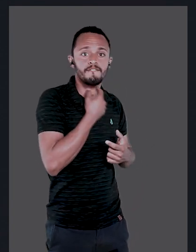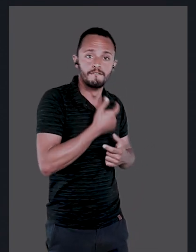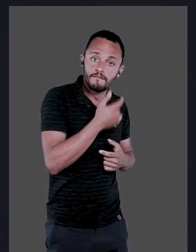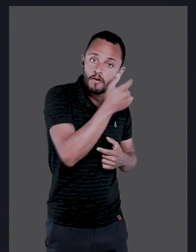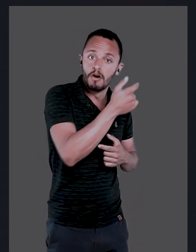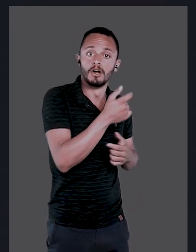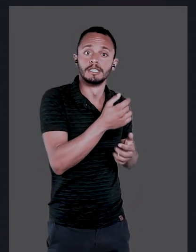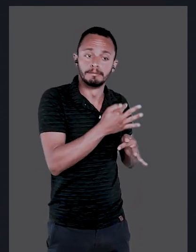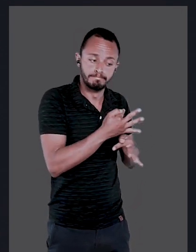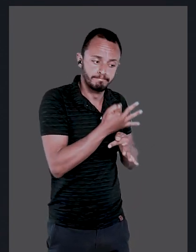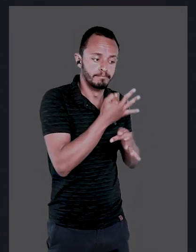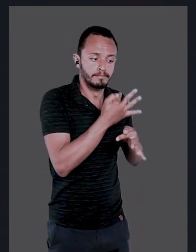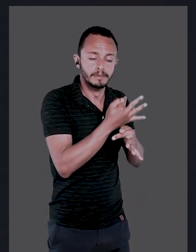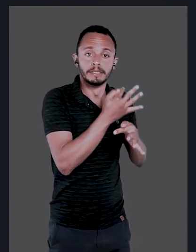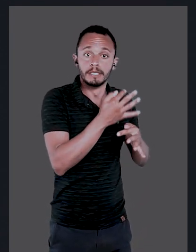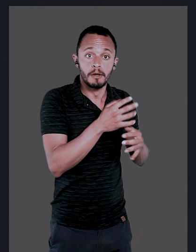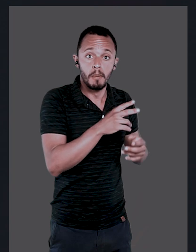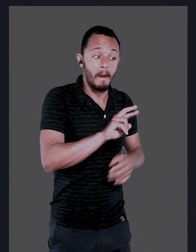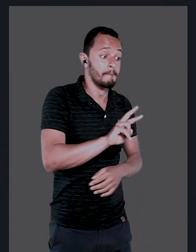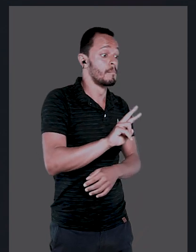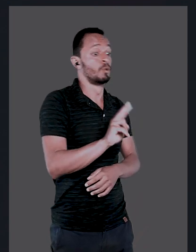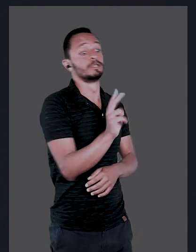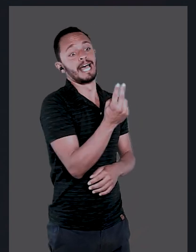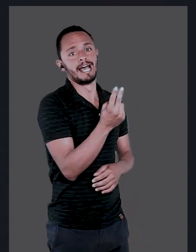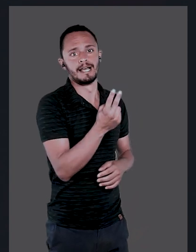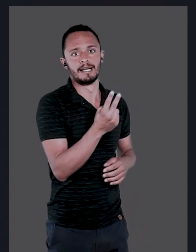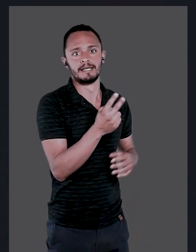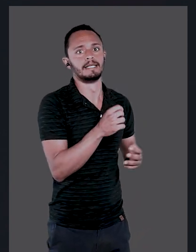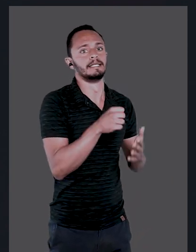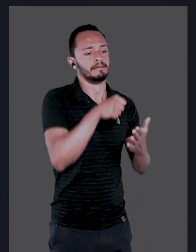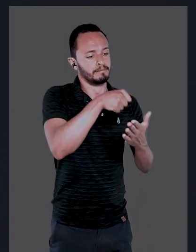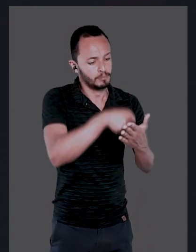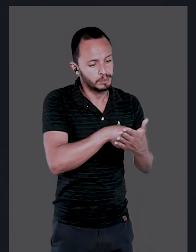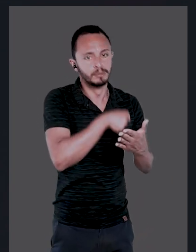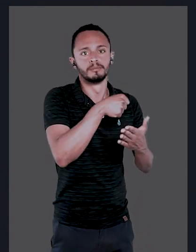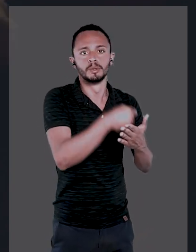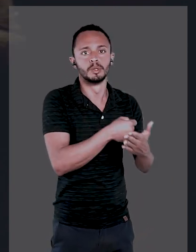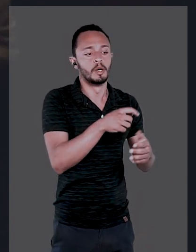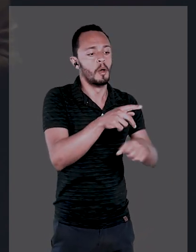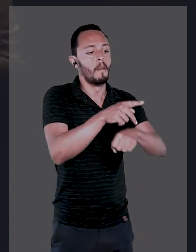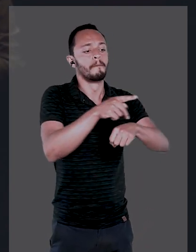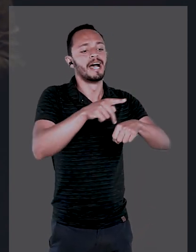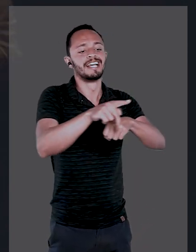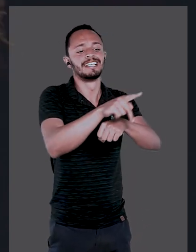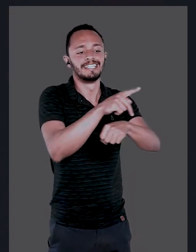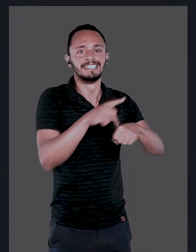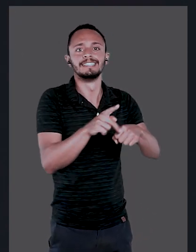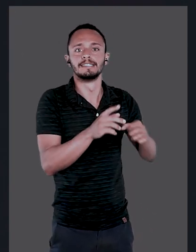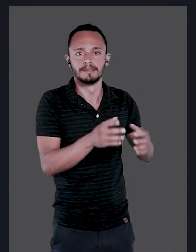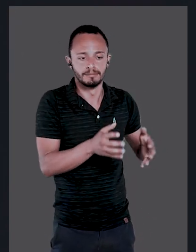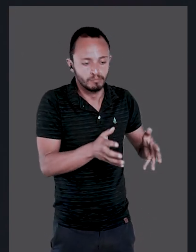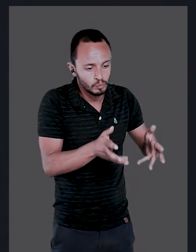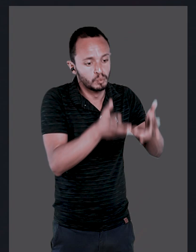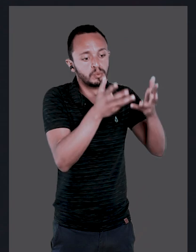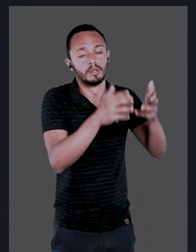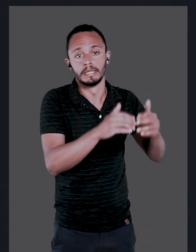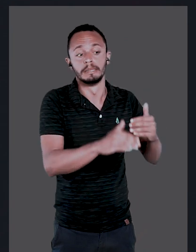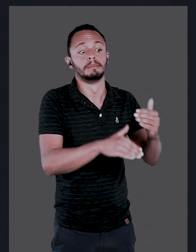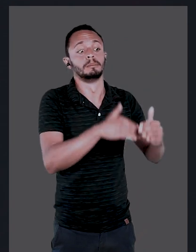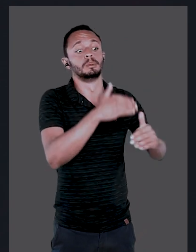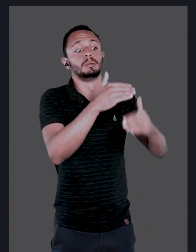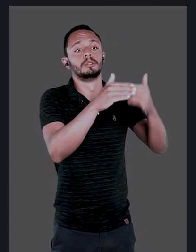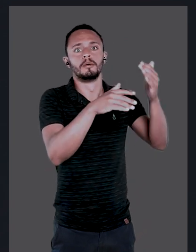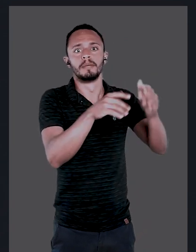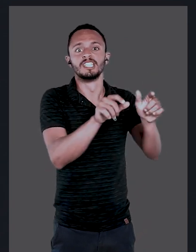se escutam vozes incríveis que poderão, de repente, voltar a agarrar o destino